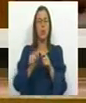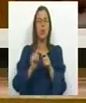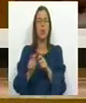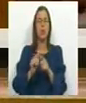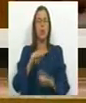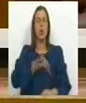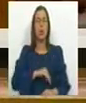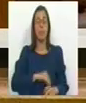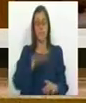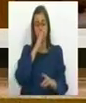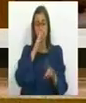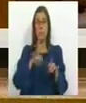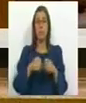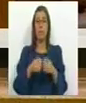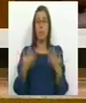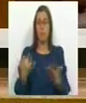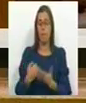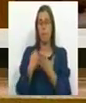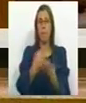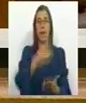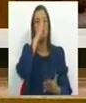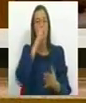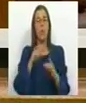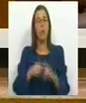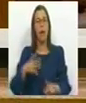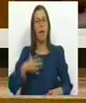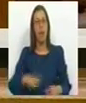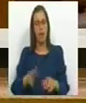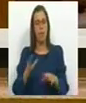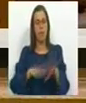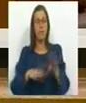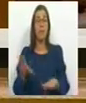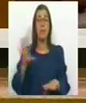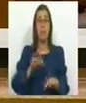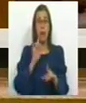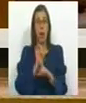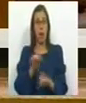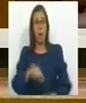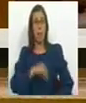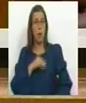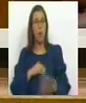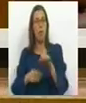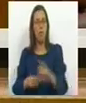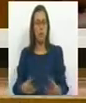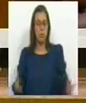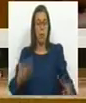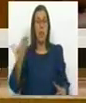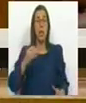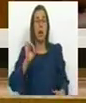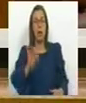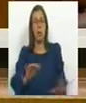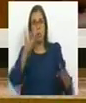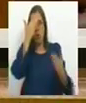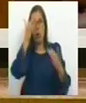arrendamento. Se os partidos que apoiam o governo querem ir mais longe nessa preocupação, estão no seu